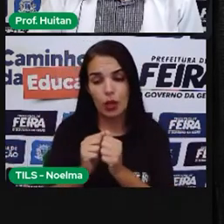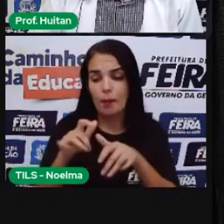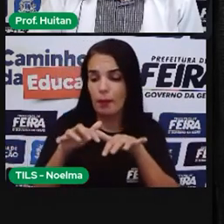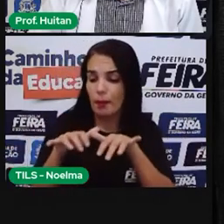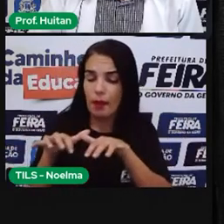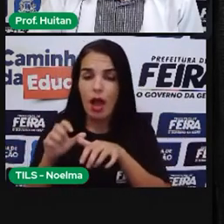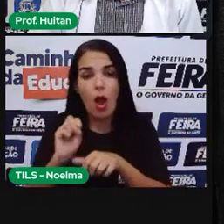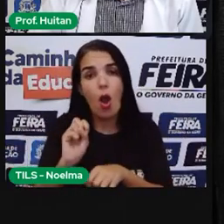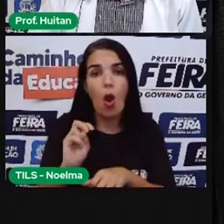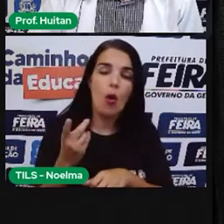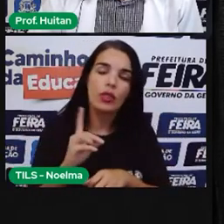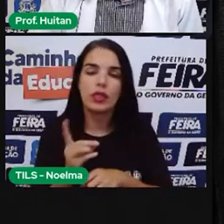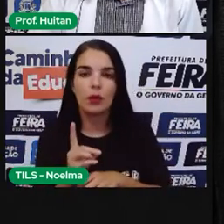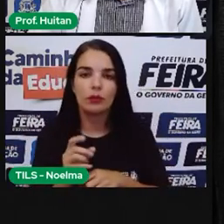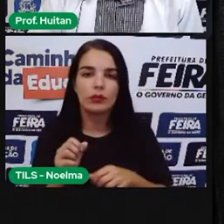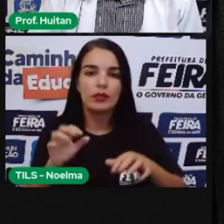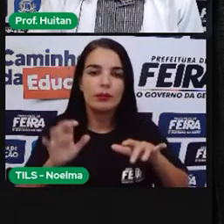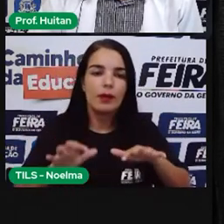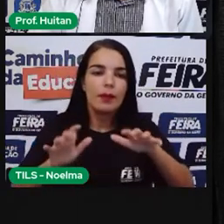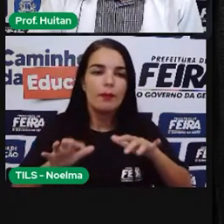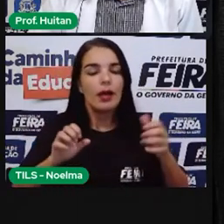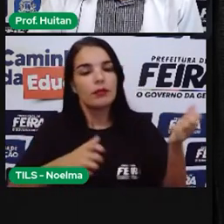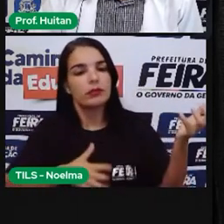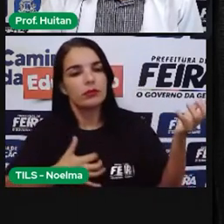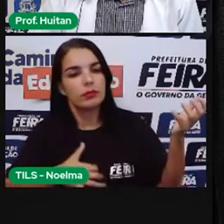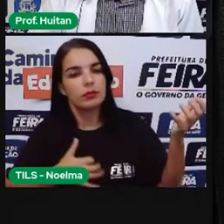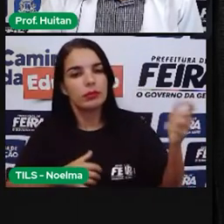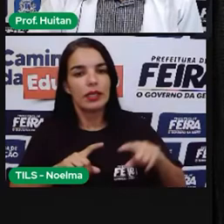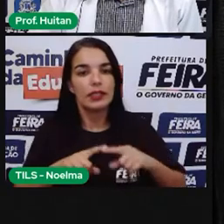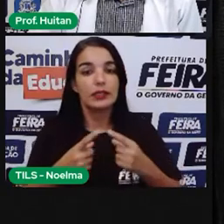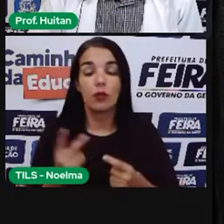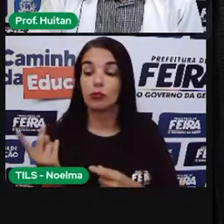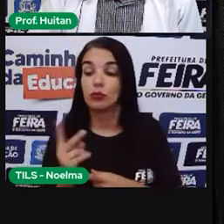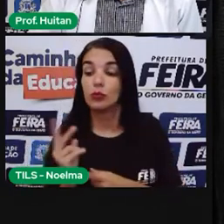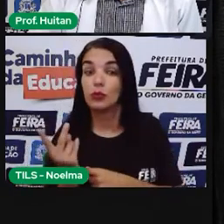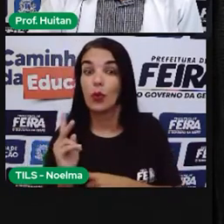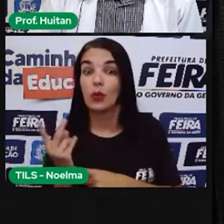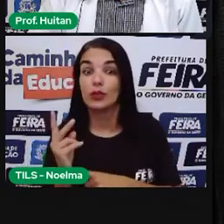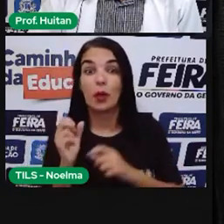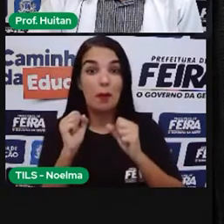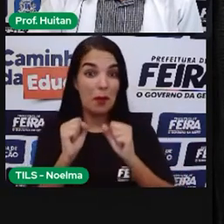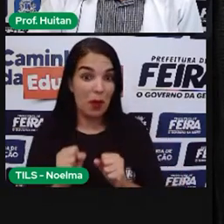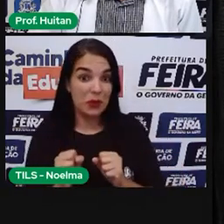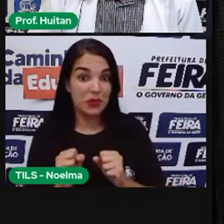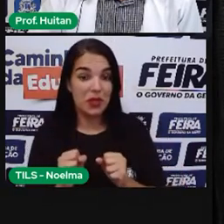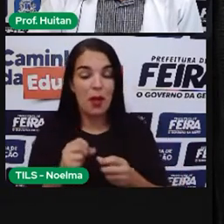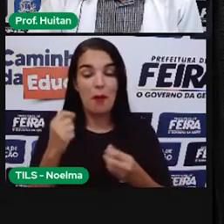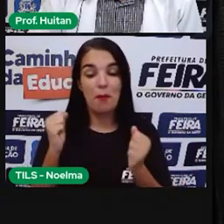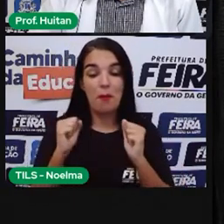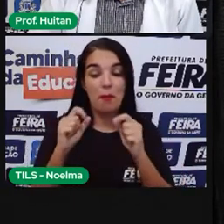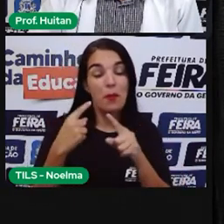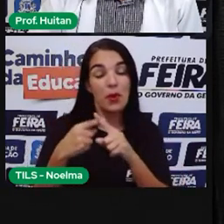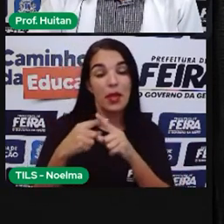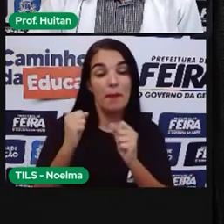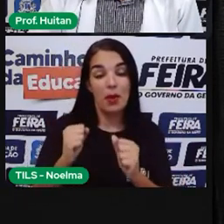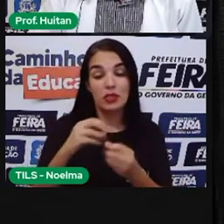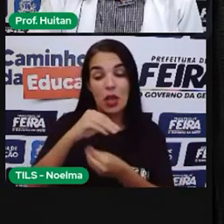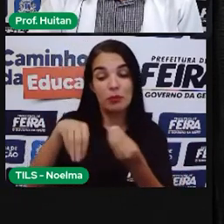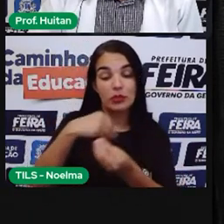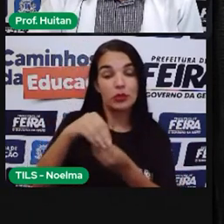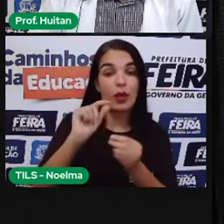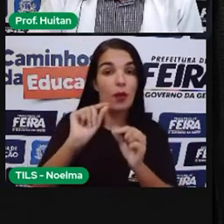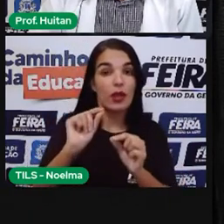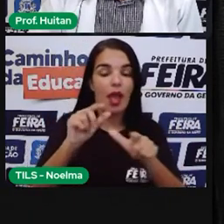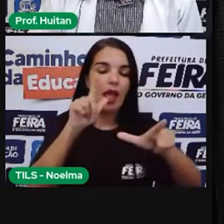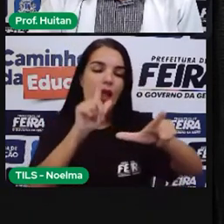Ok? Então, a canção é um gênero híbrido. Por quê? Híbrido no sentido de misturado. Então, por